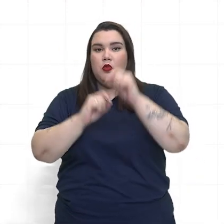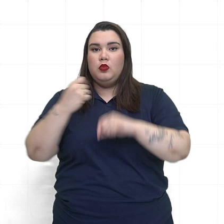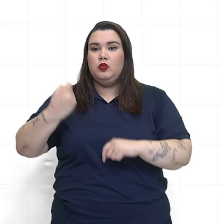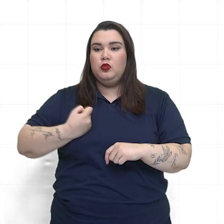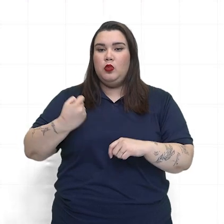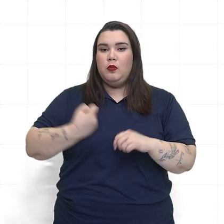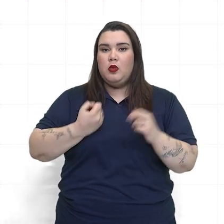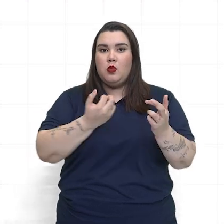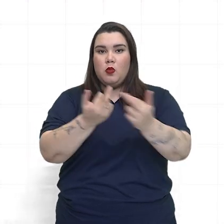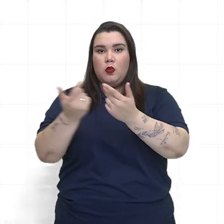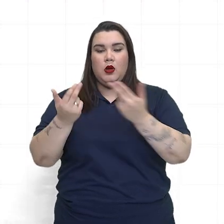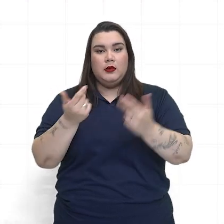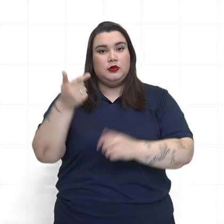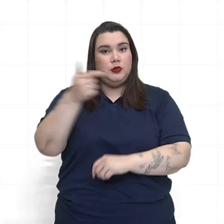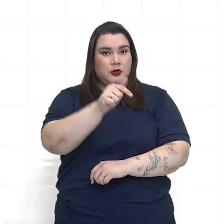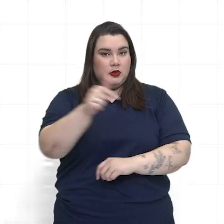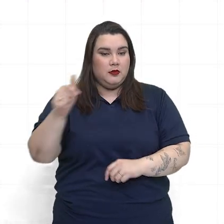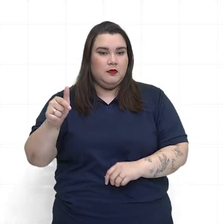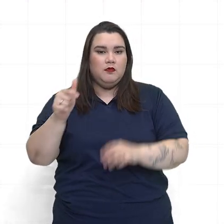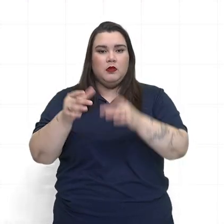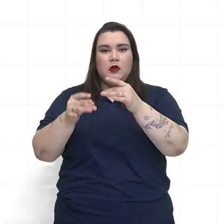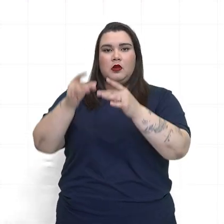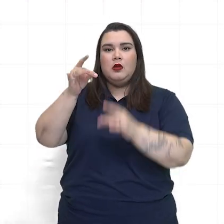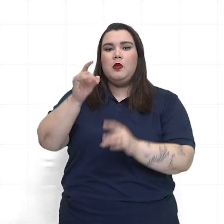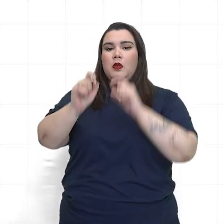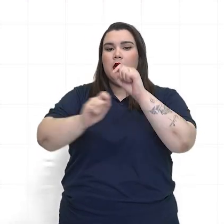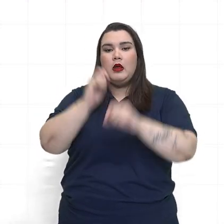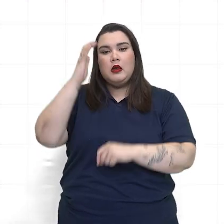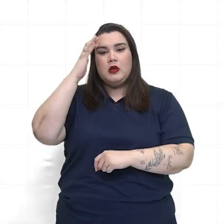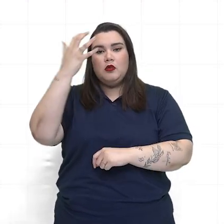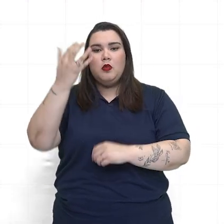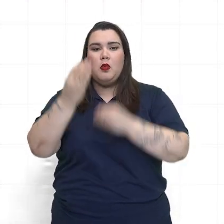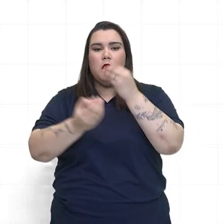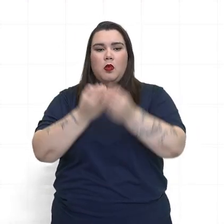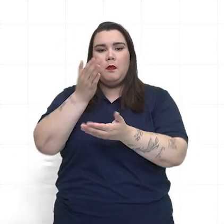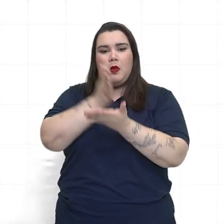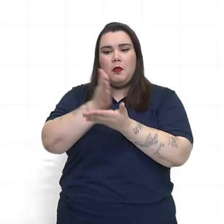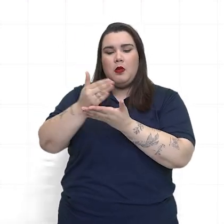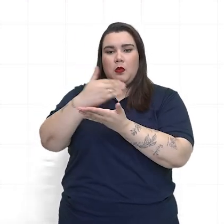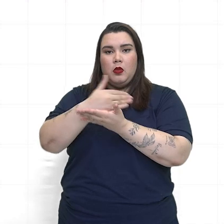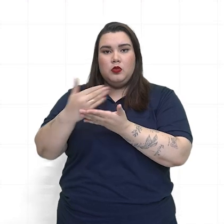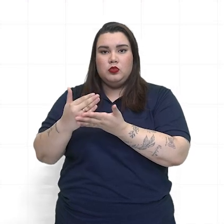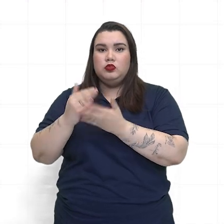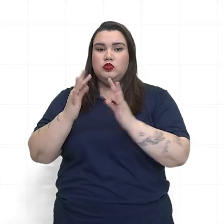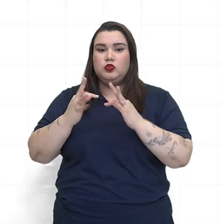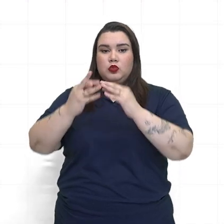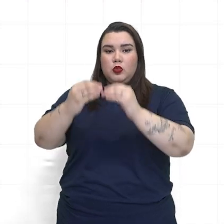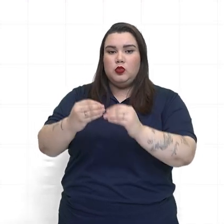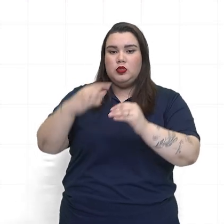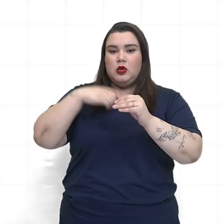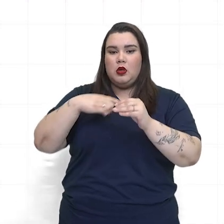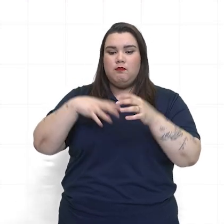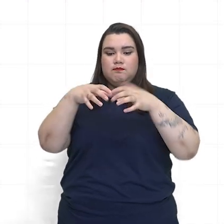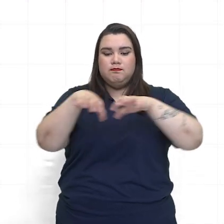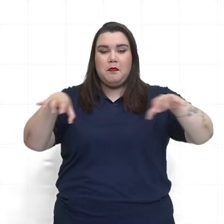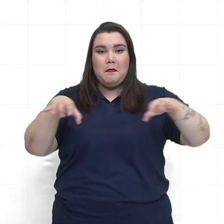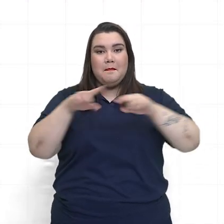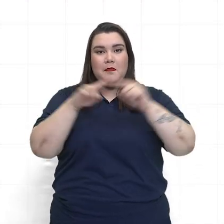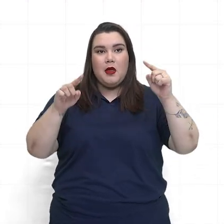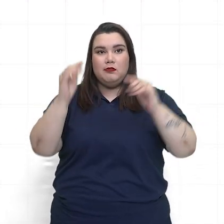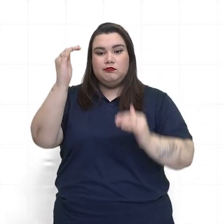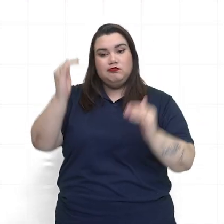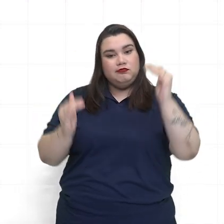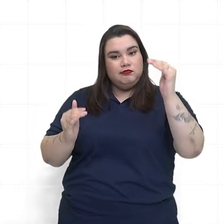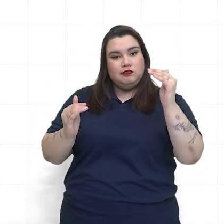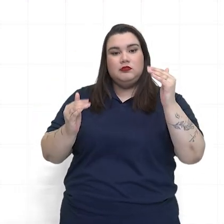conhecimento, desigualdade numérica. Detalhamento, problemas que tratam da partição de um todo em duas